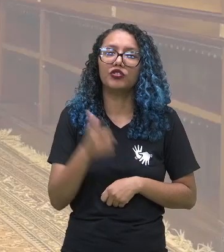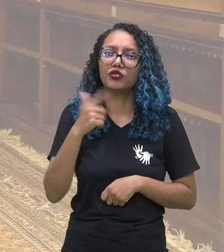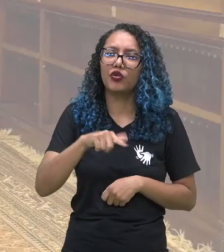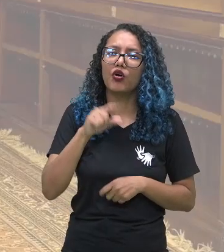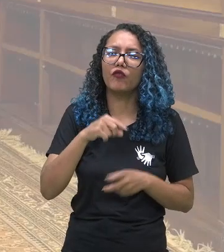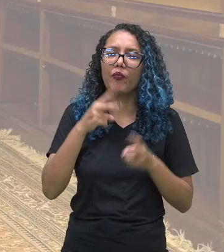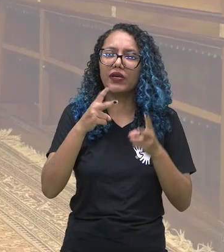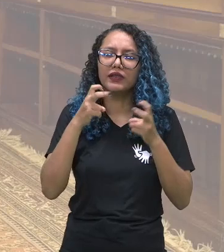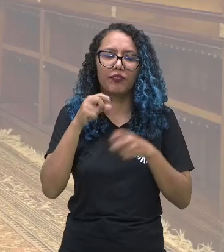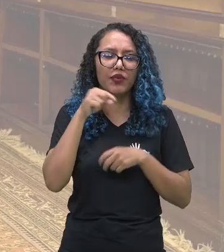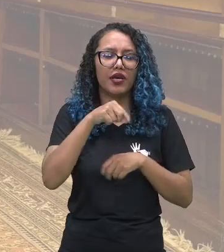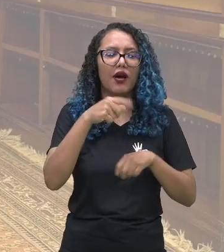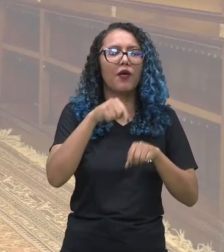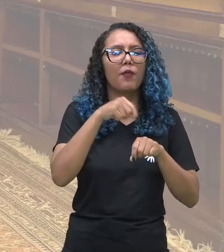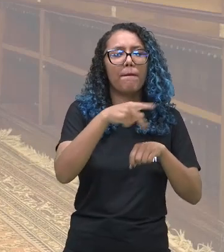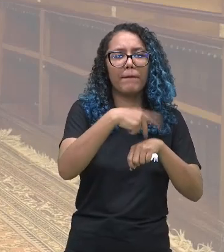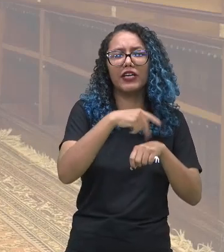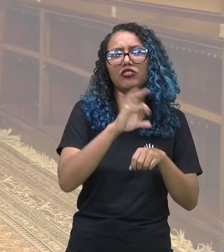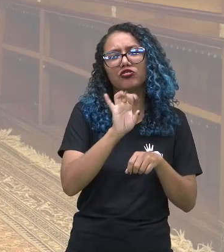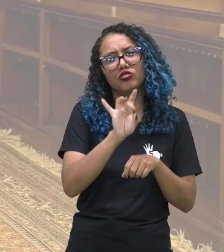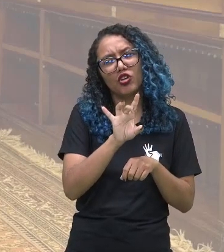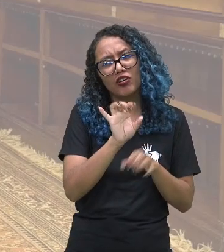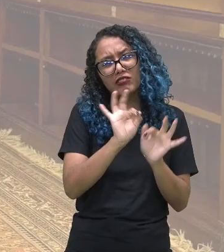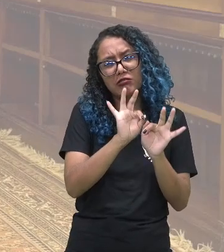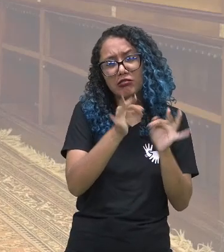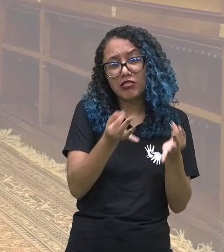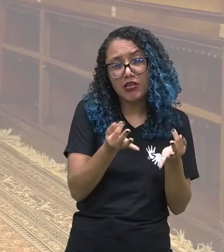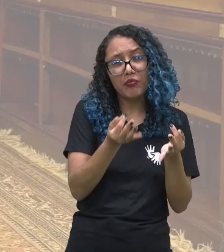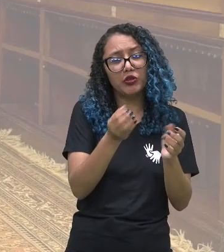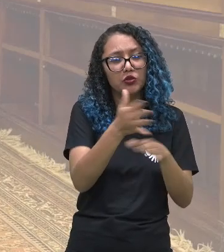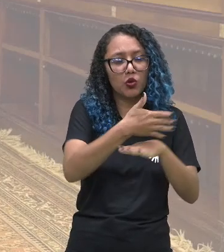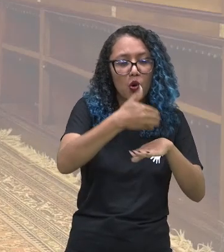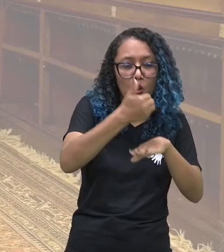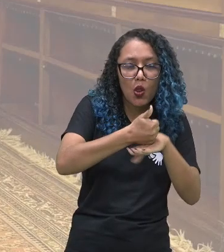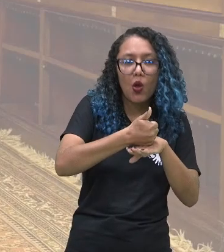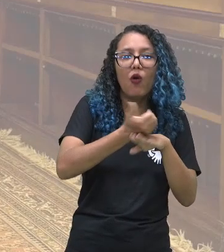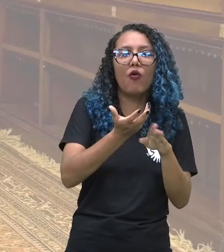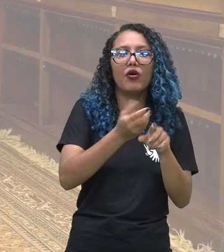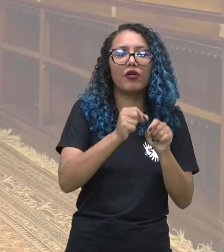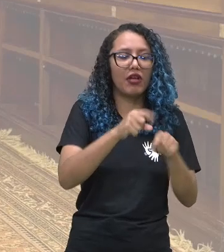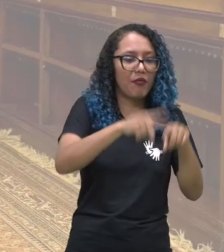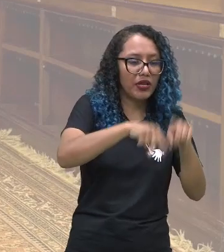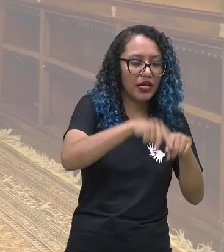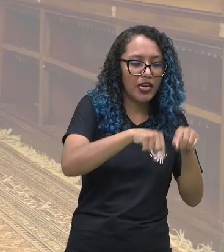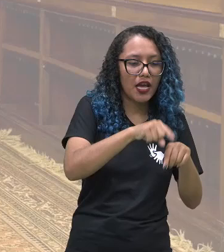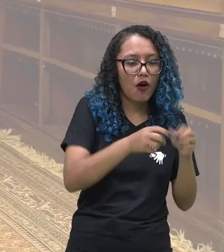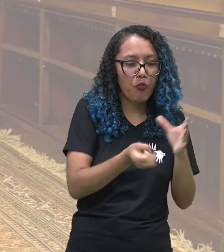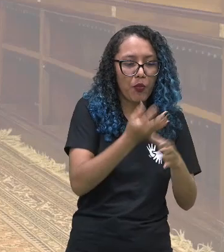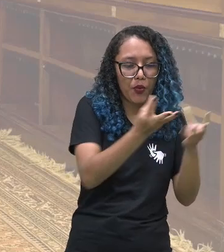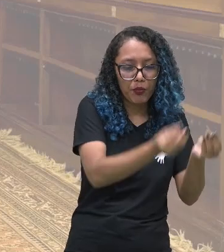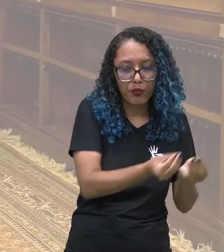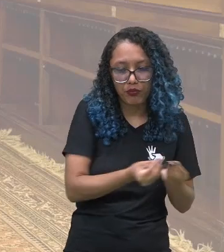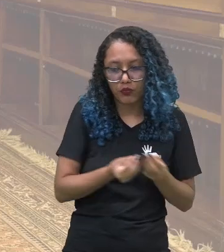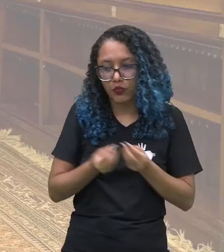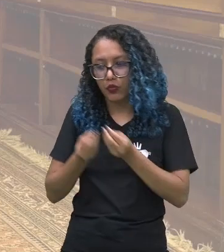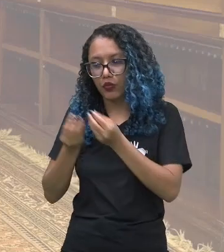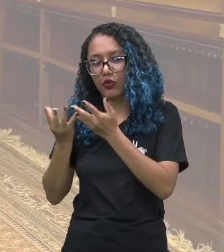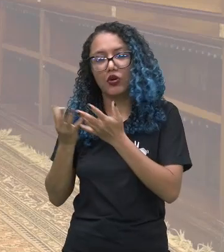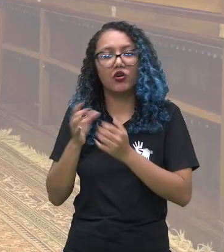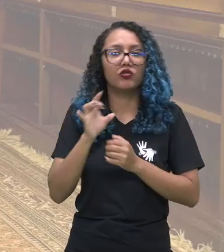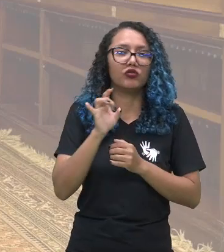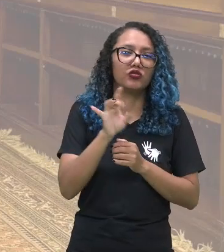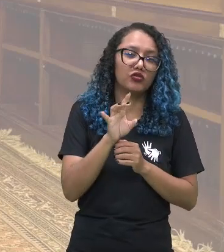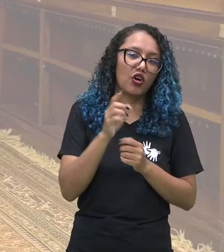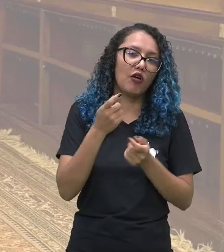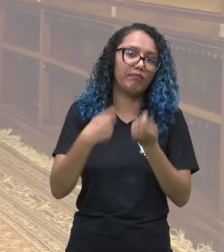enquanto colônia como apenas um fornecedor de material. Era apenas um negócio para o rei